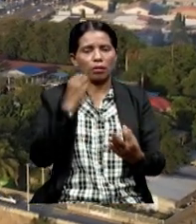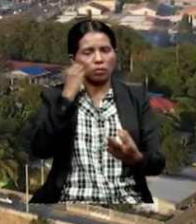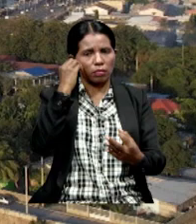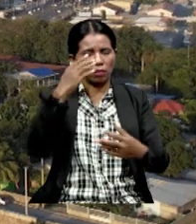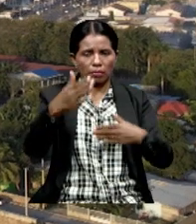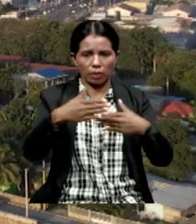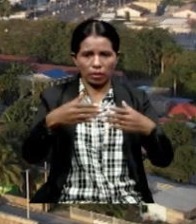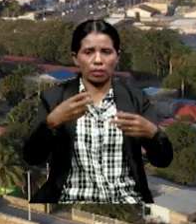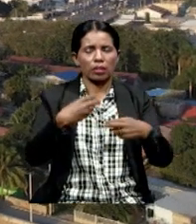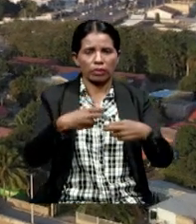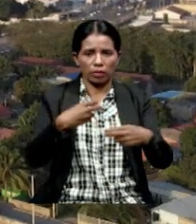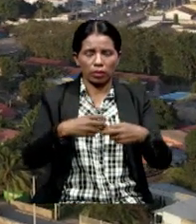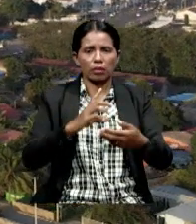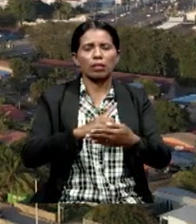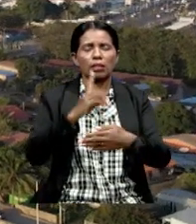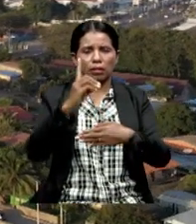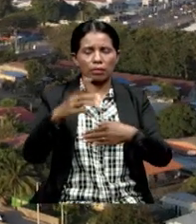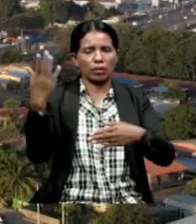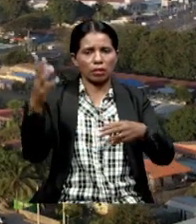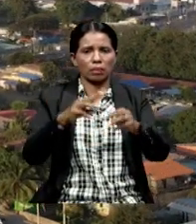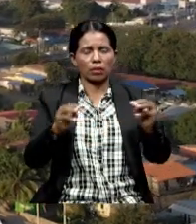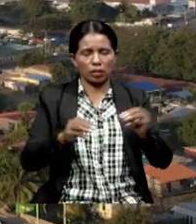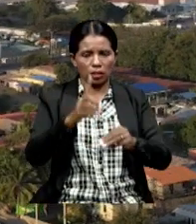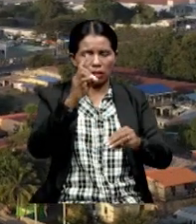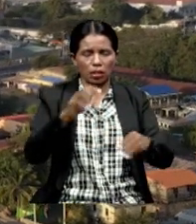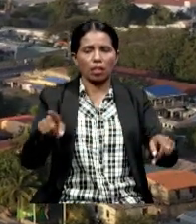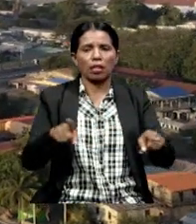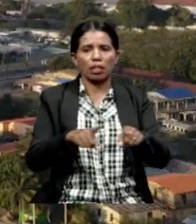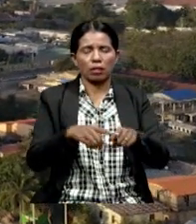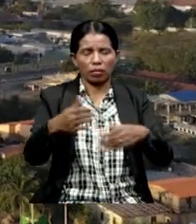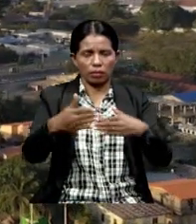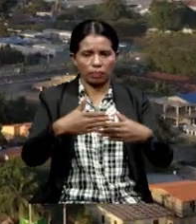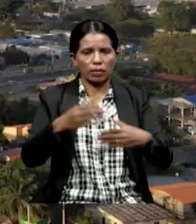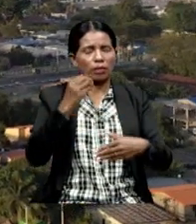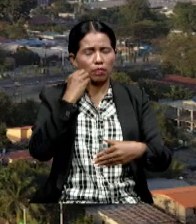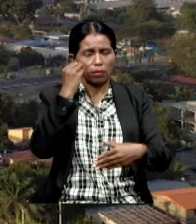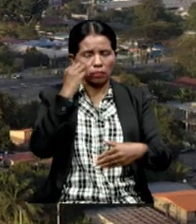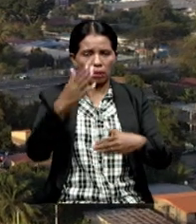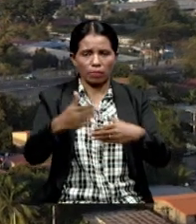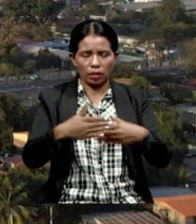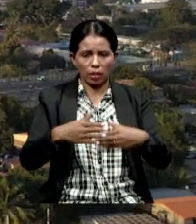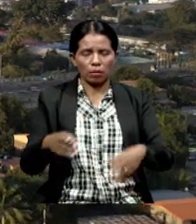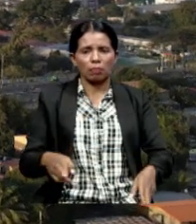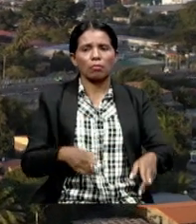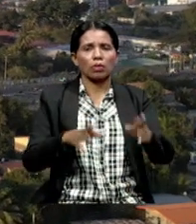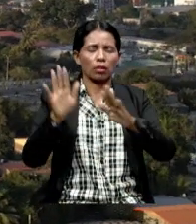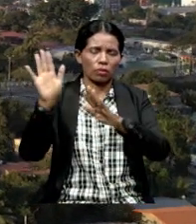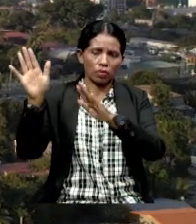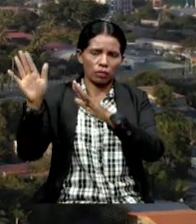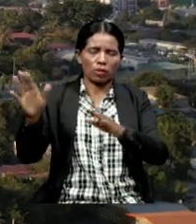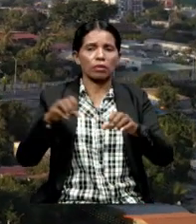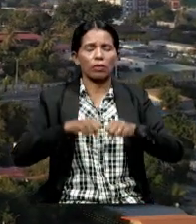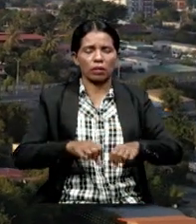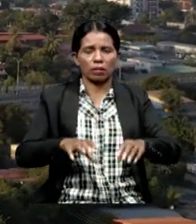are risco desastre naturais e a município dili, hanesan rela besik motaninin foholo no lagoa, hamutuk